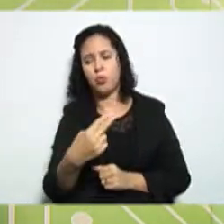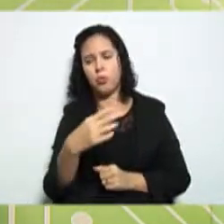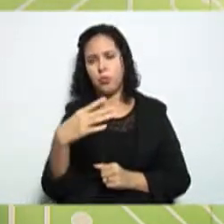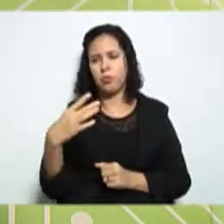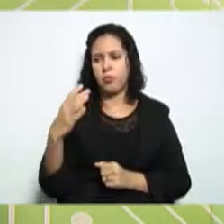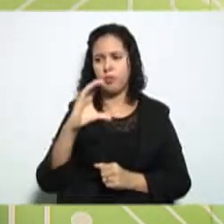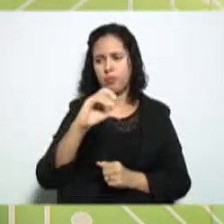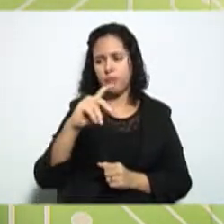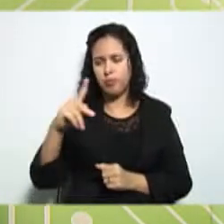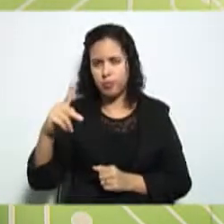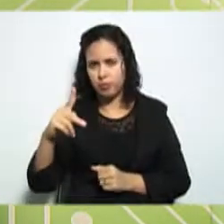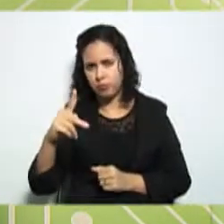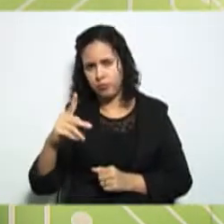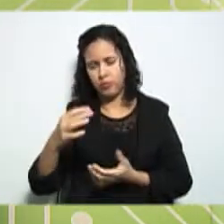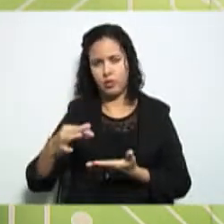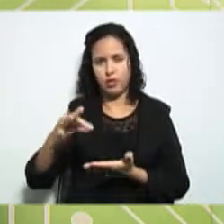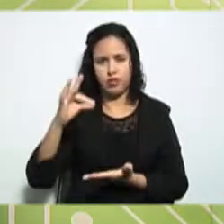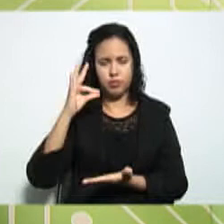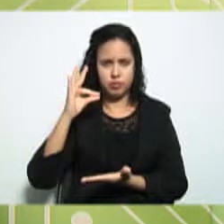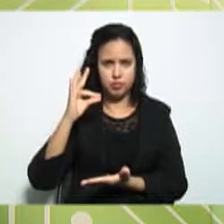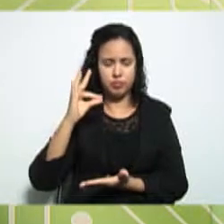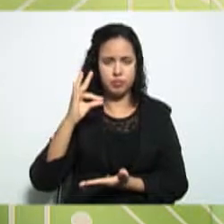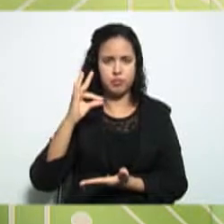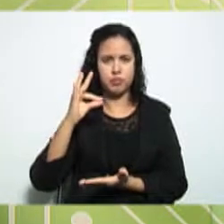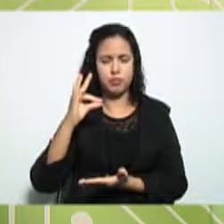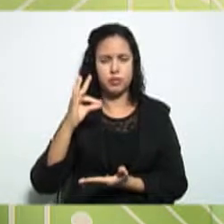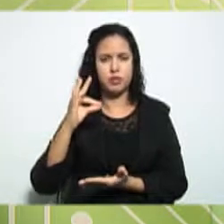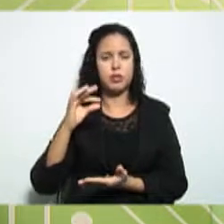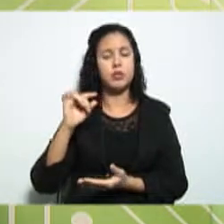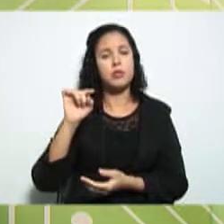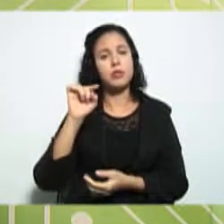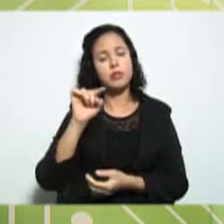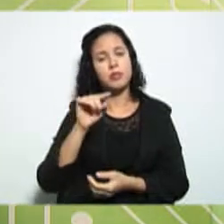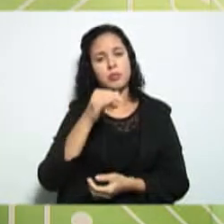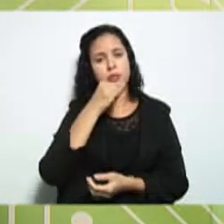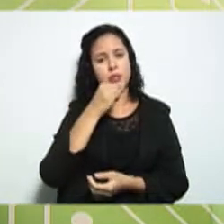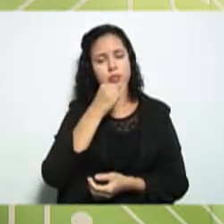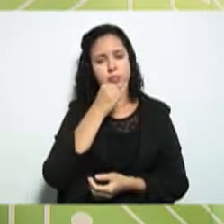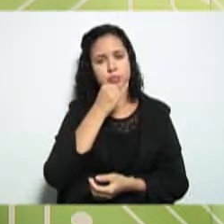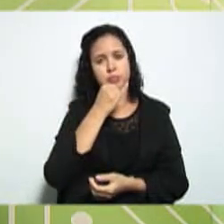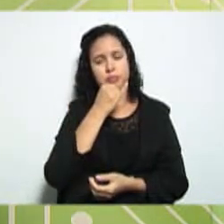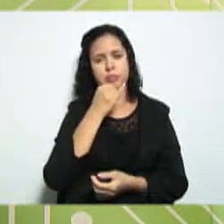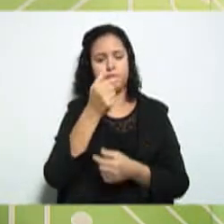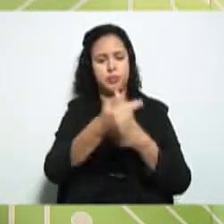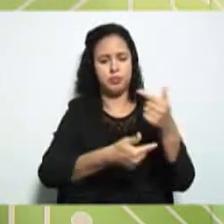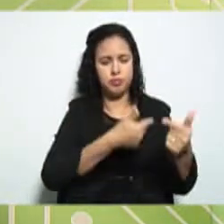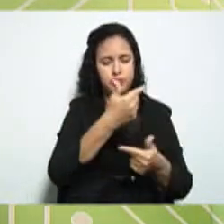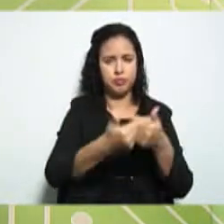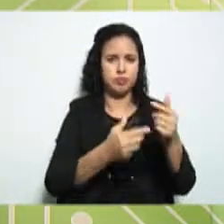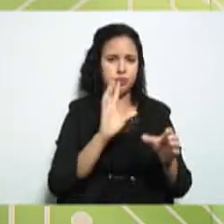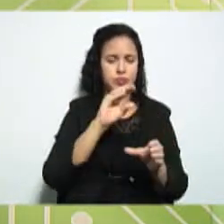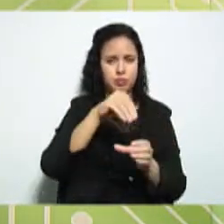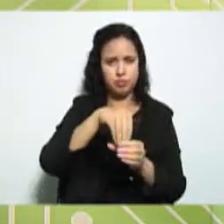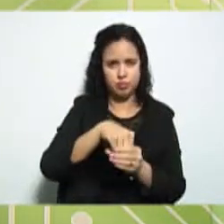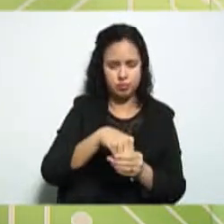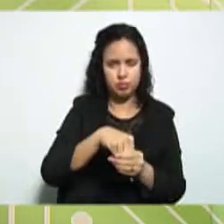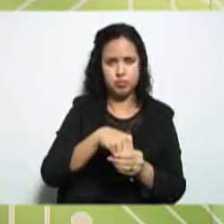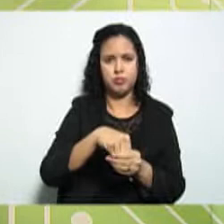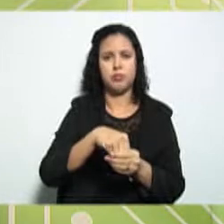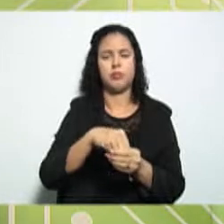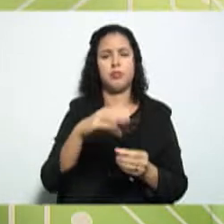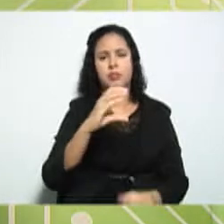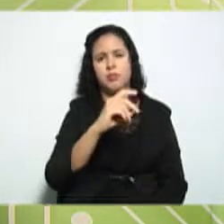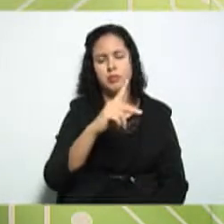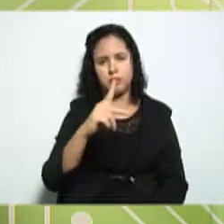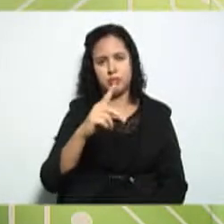você fazer o exercício de atividade dentro da cooperativa, você vai ter que pagar alguma coisa, mesmo sendo cooperado. Então, eu vou torrar café na torrefação de café.